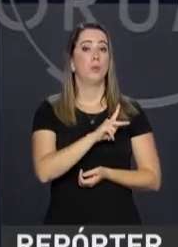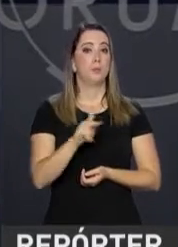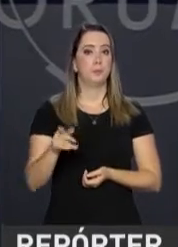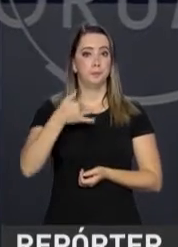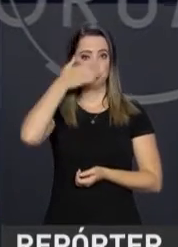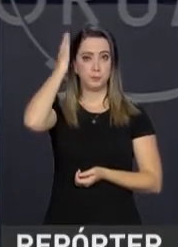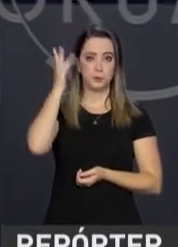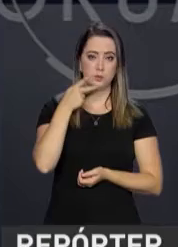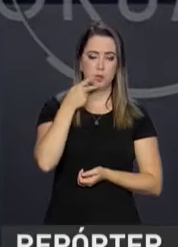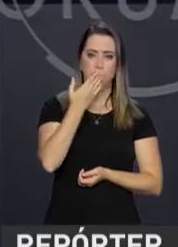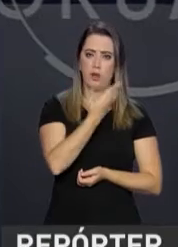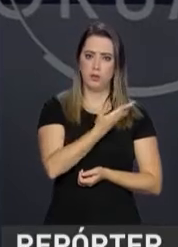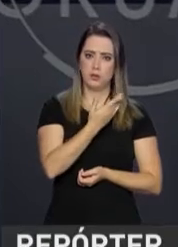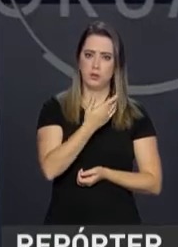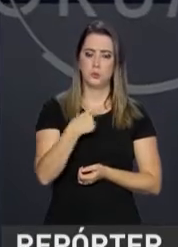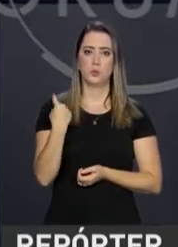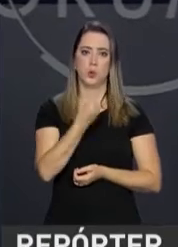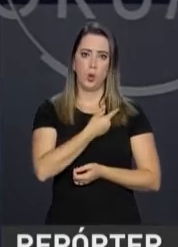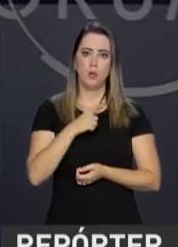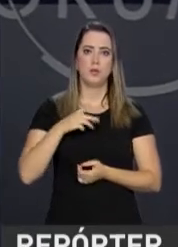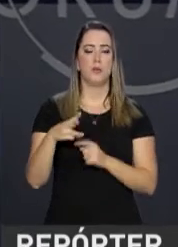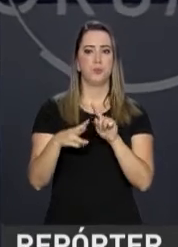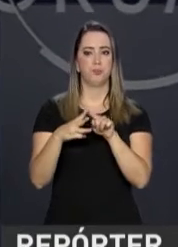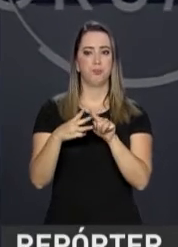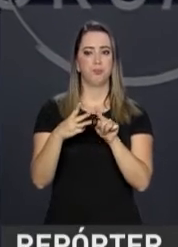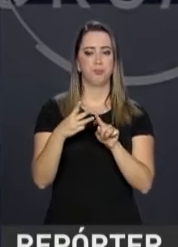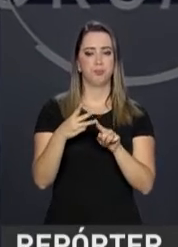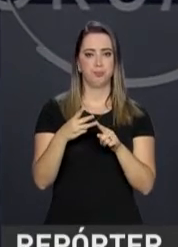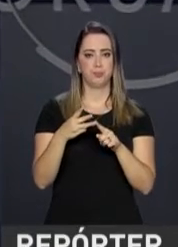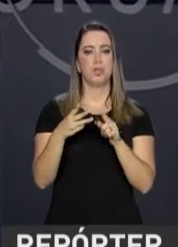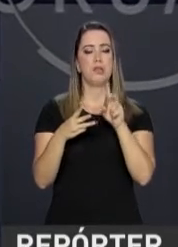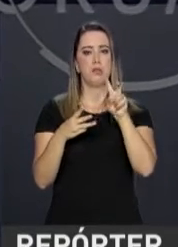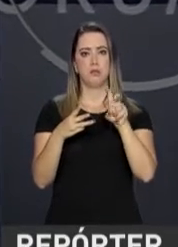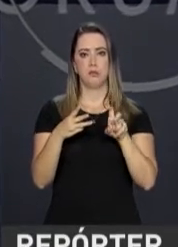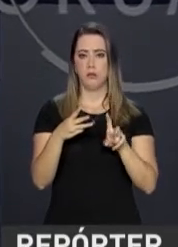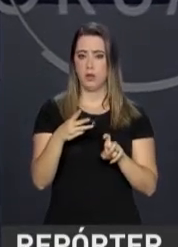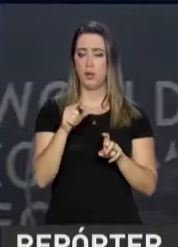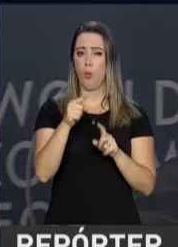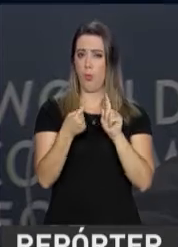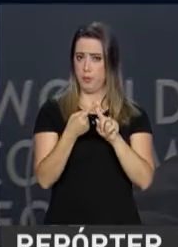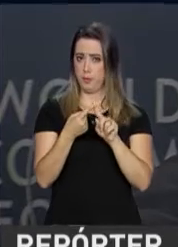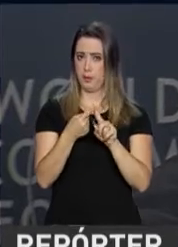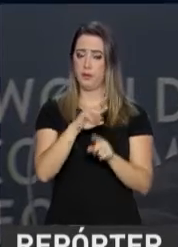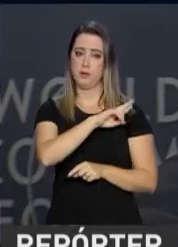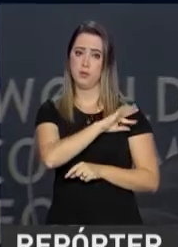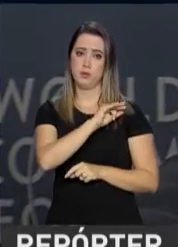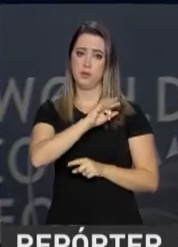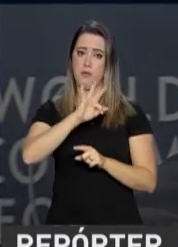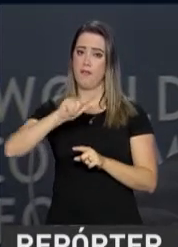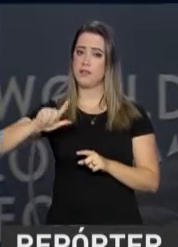por três expressões é uma responsabilidade fiscal a outra a